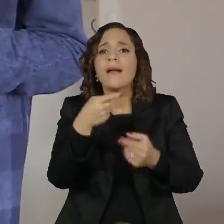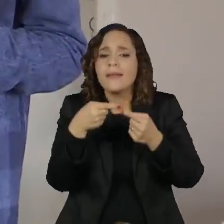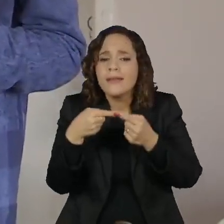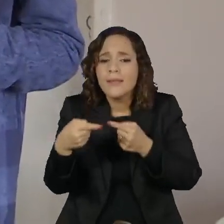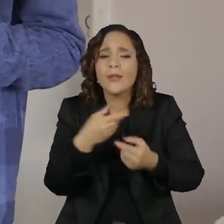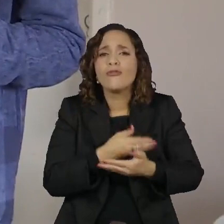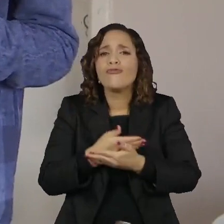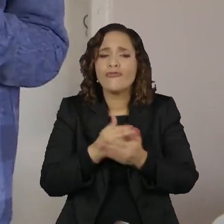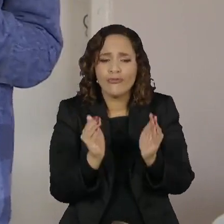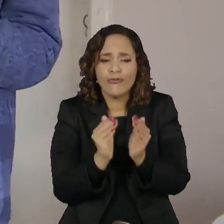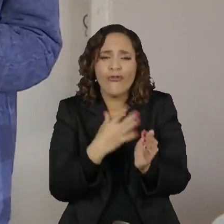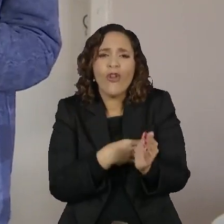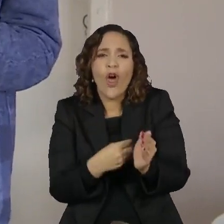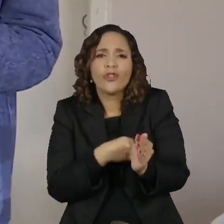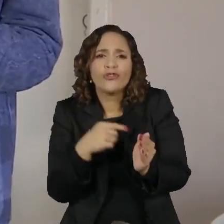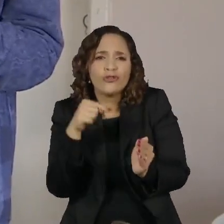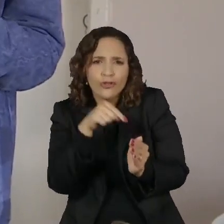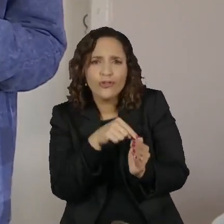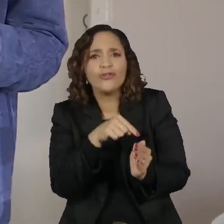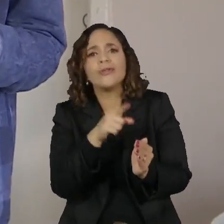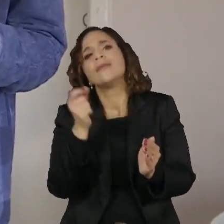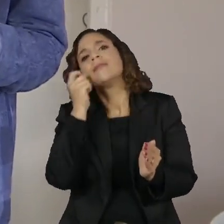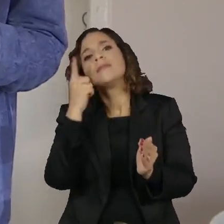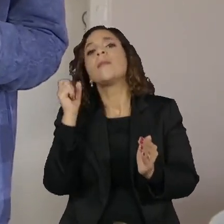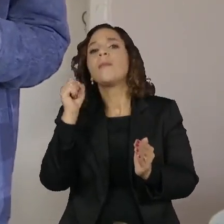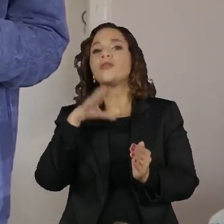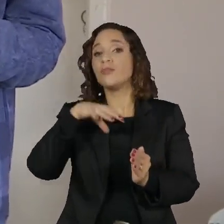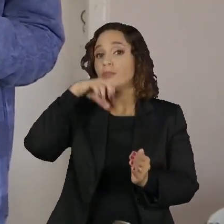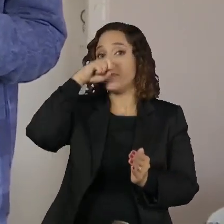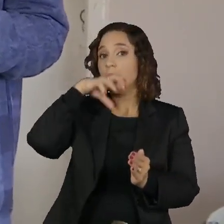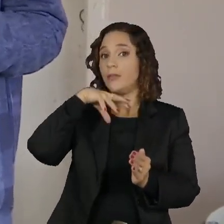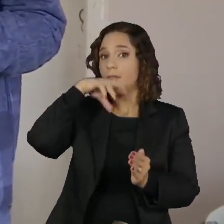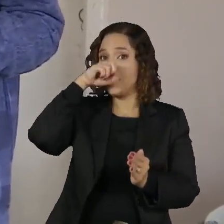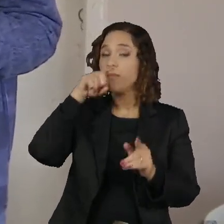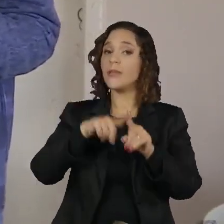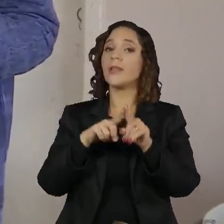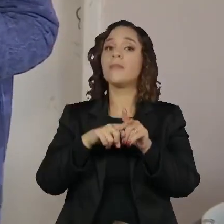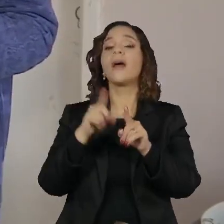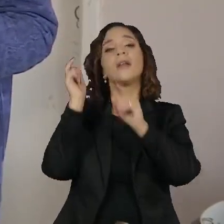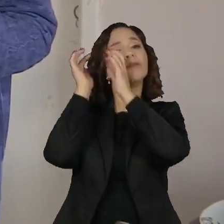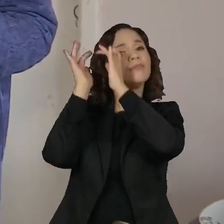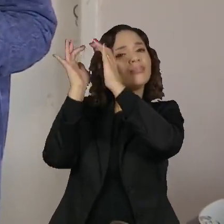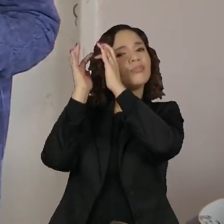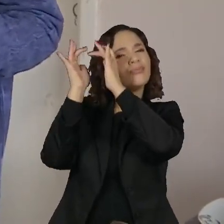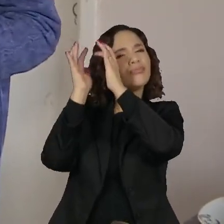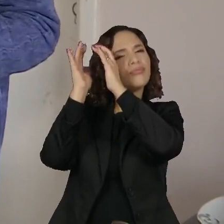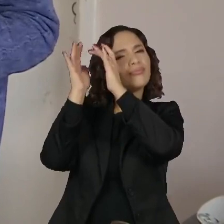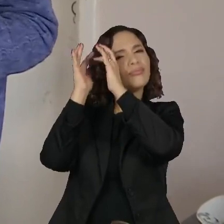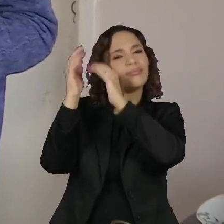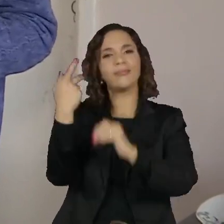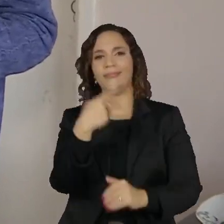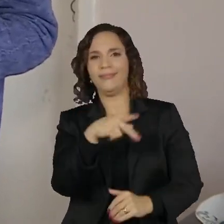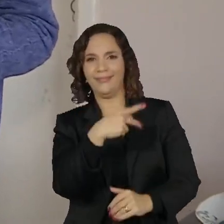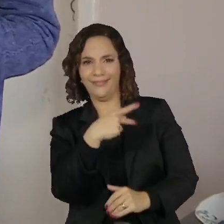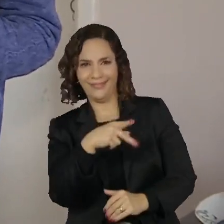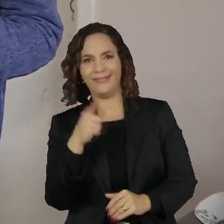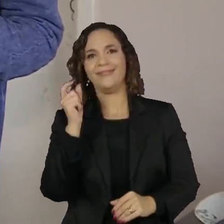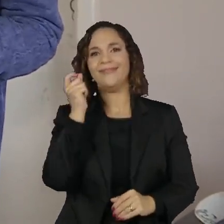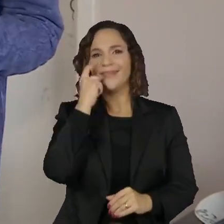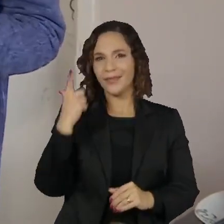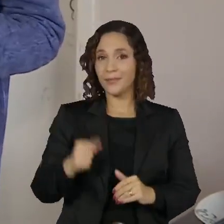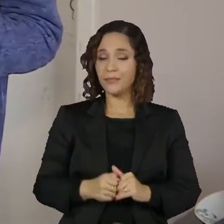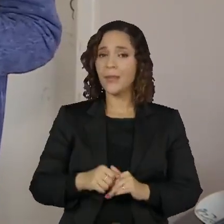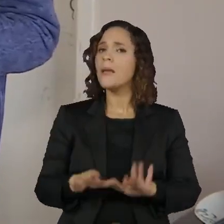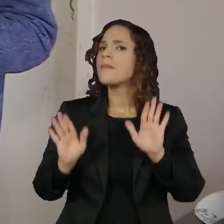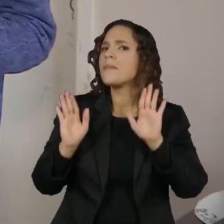dos gatos e pode estar relacionado à respiração e ao sistema nervoso dos animais. Já os motivos que levam